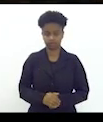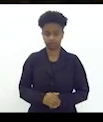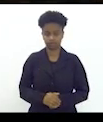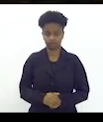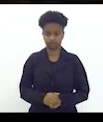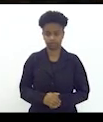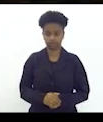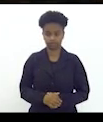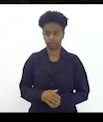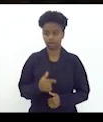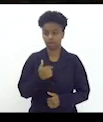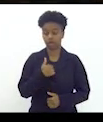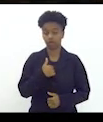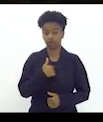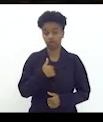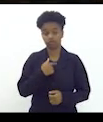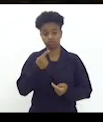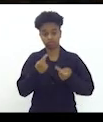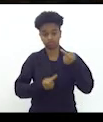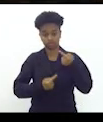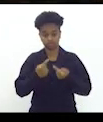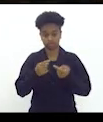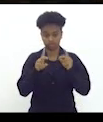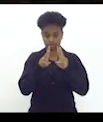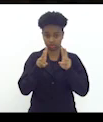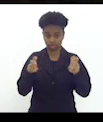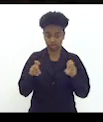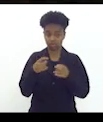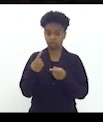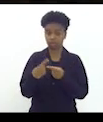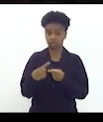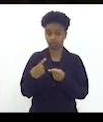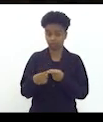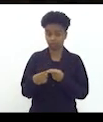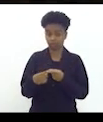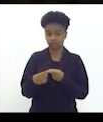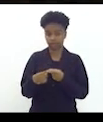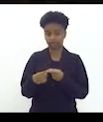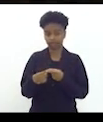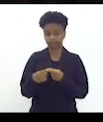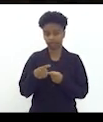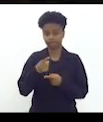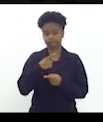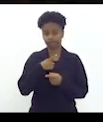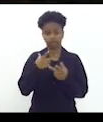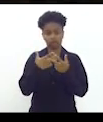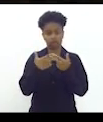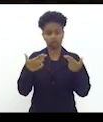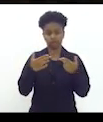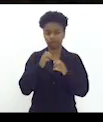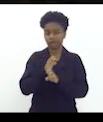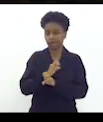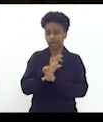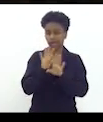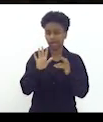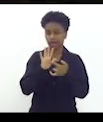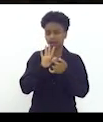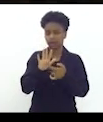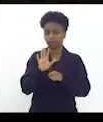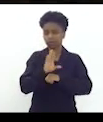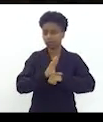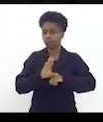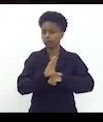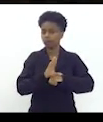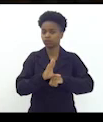puxo esse tema porque tem uma coisa clara na Constituição, é